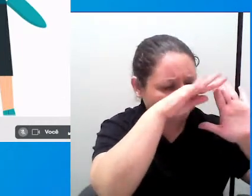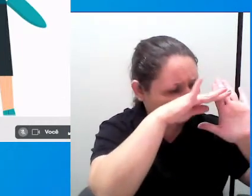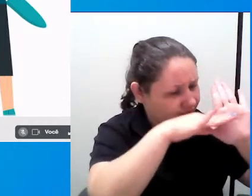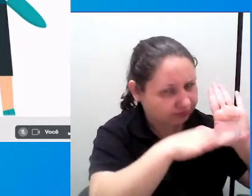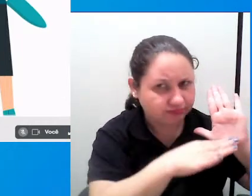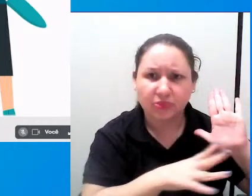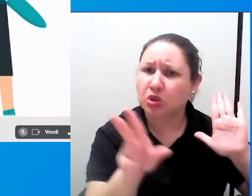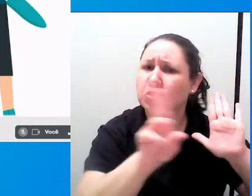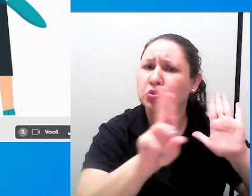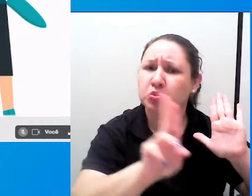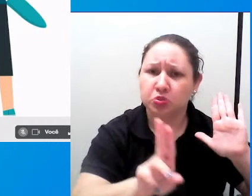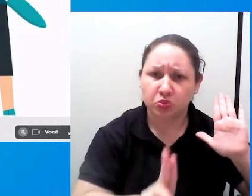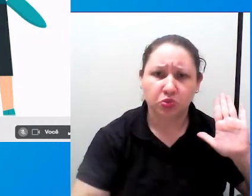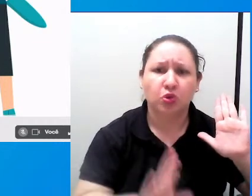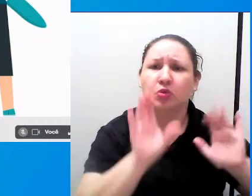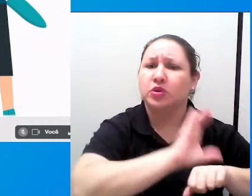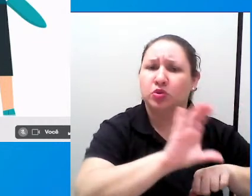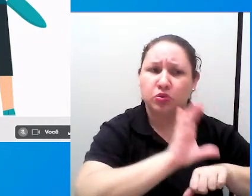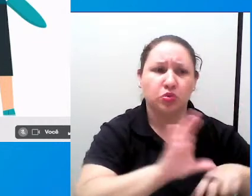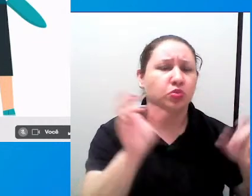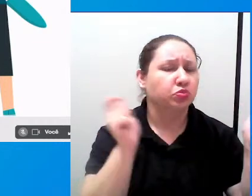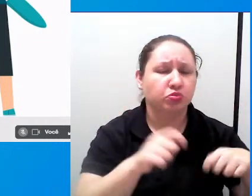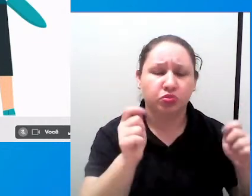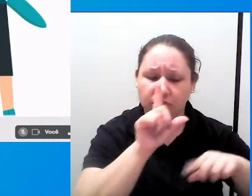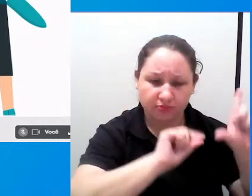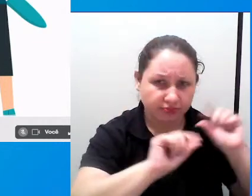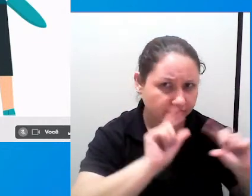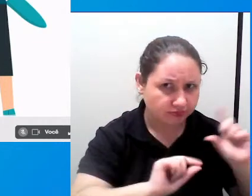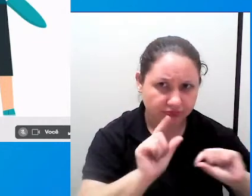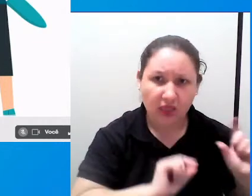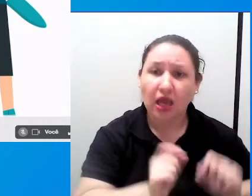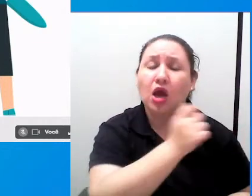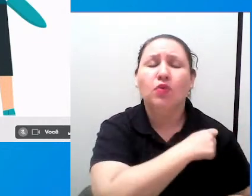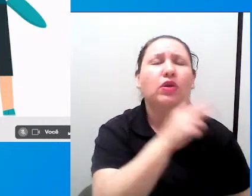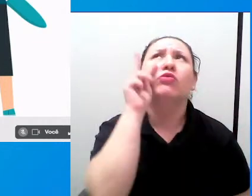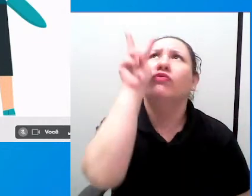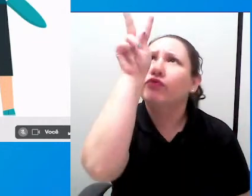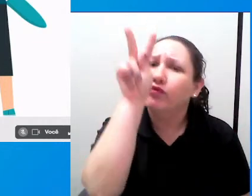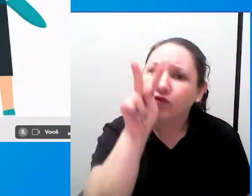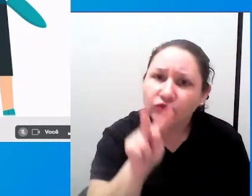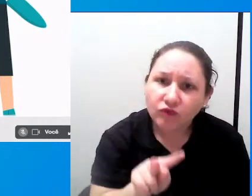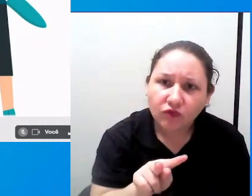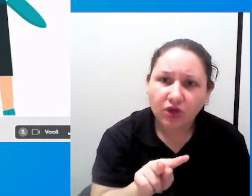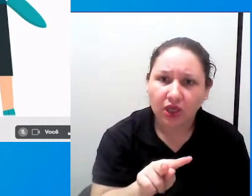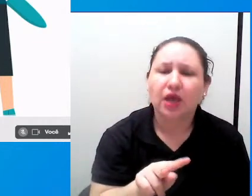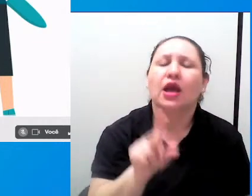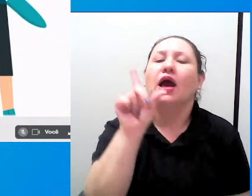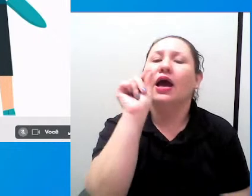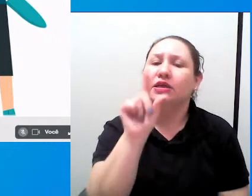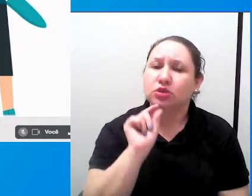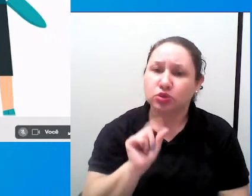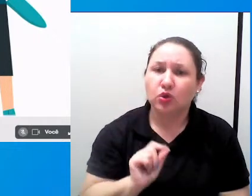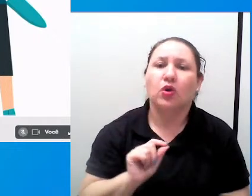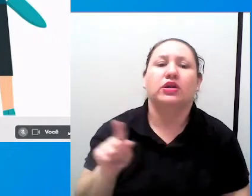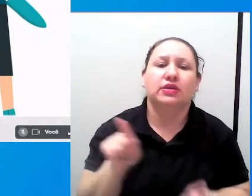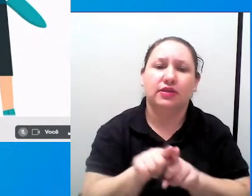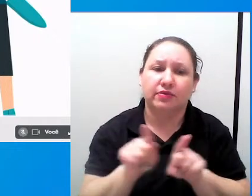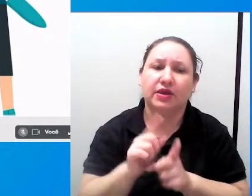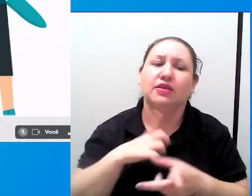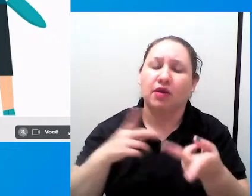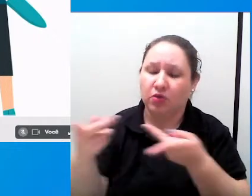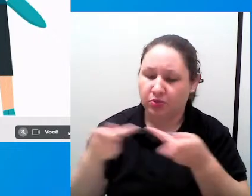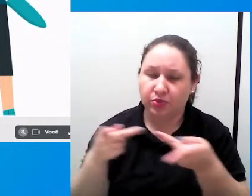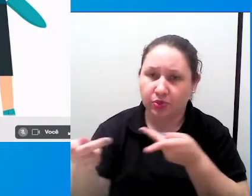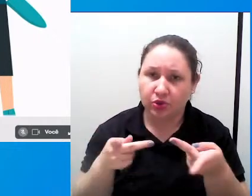escritório, inclusão digital para a terceira idade, e aí por diante. E a gente tem alguns projetos também que podem ser executados. Por exemplo,